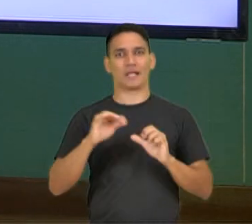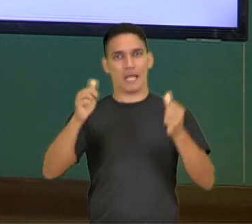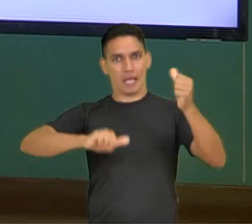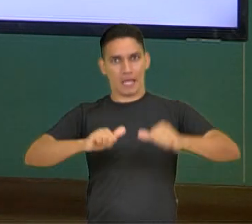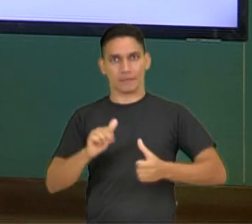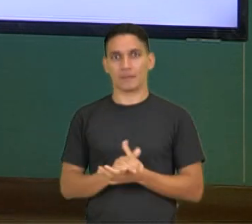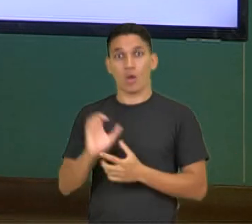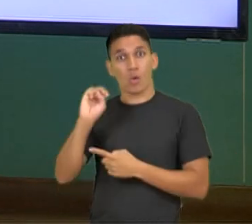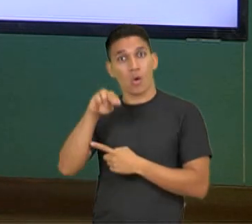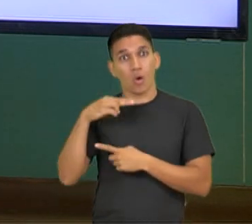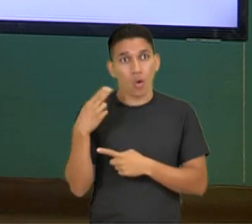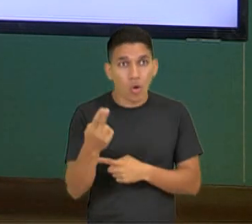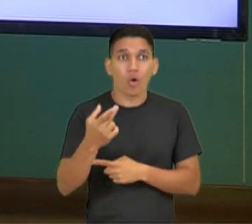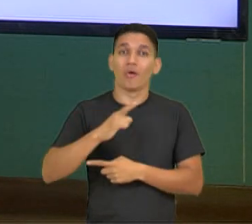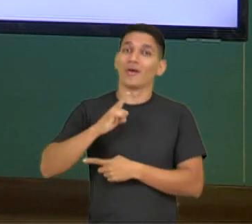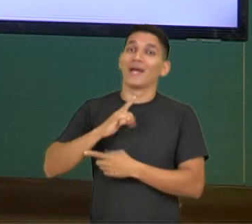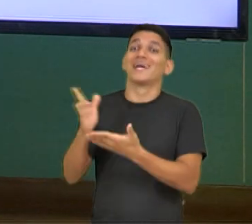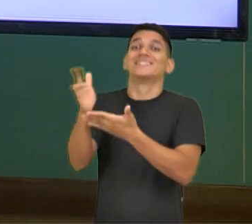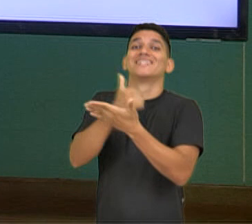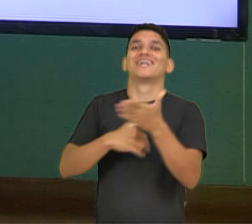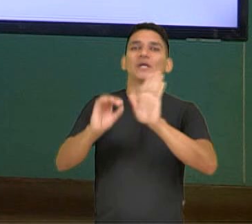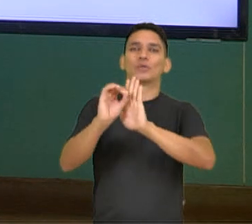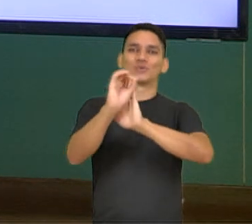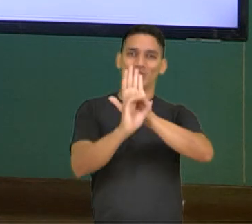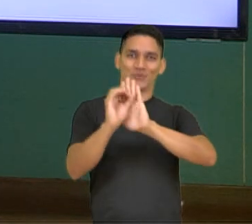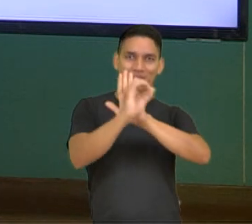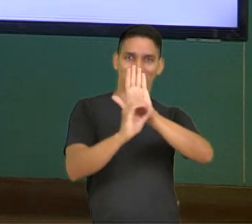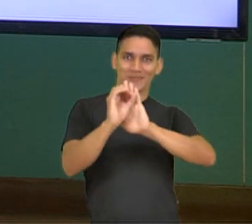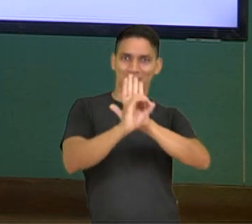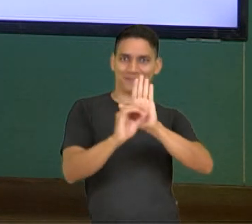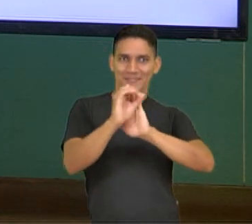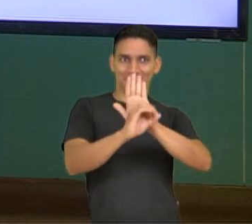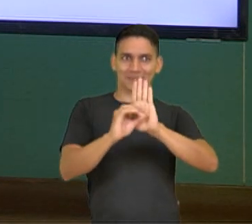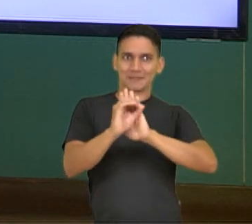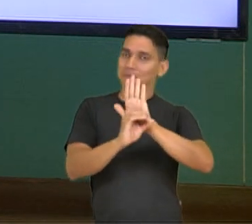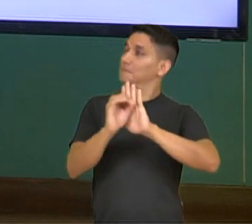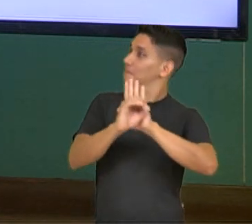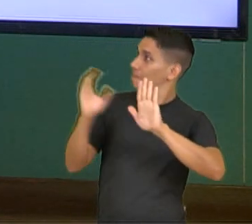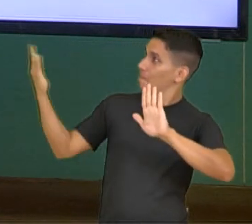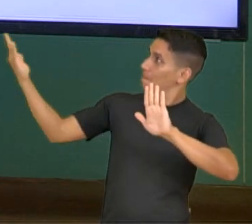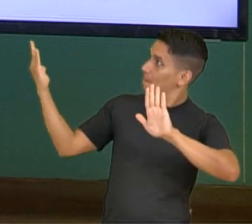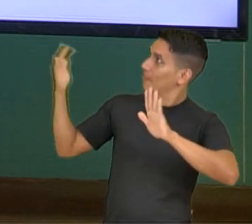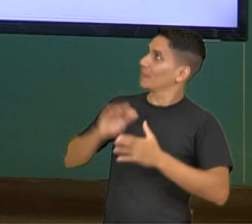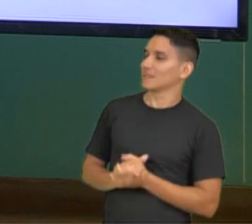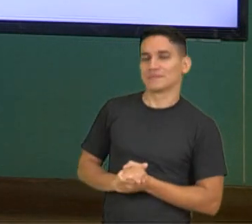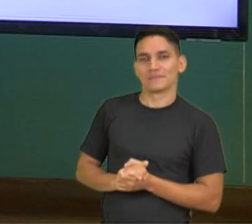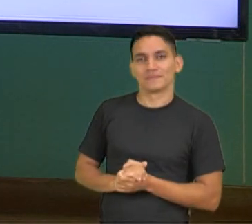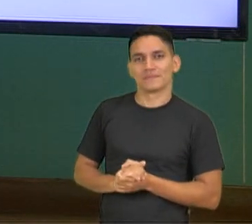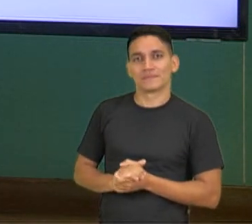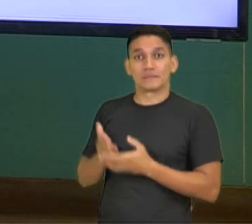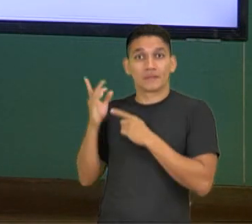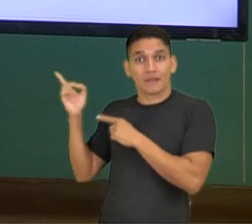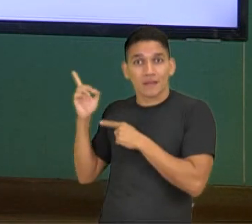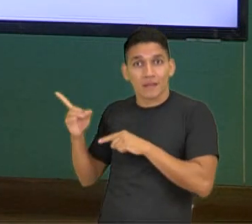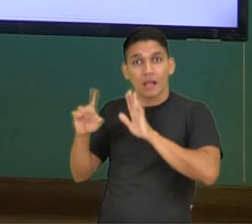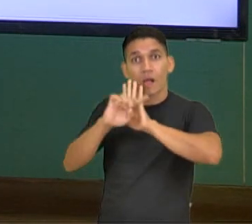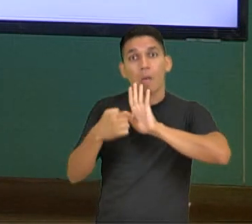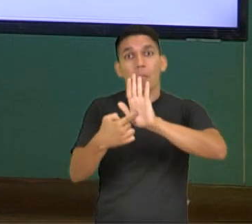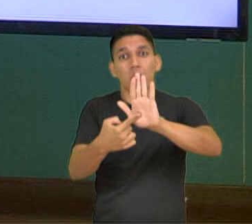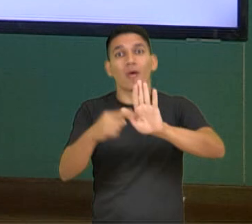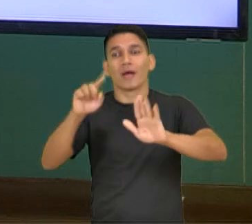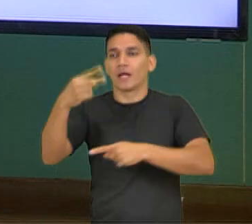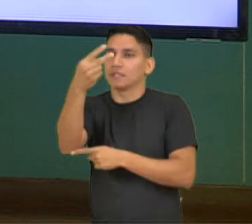ou então ela é representada por esta representação aqui, onde nós temos as